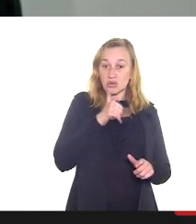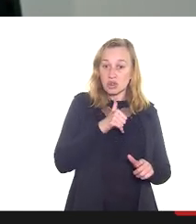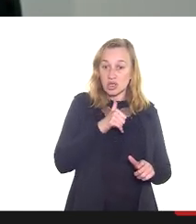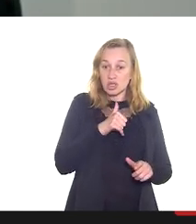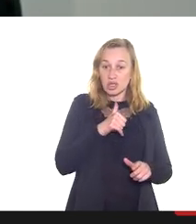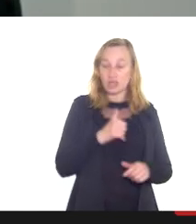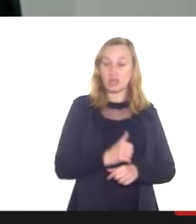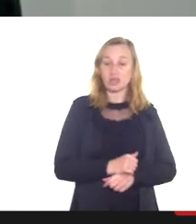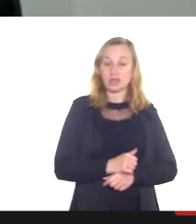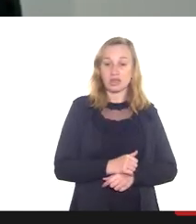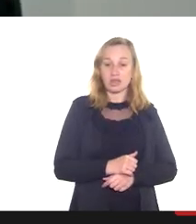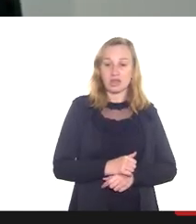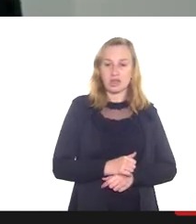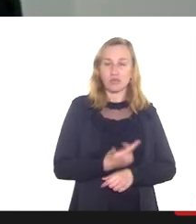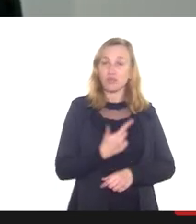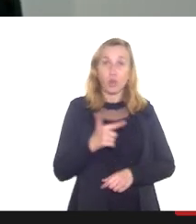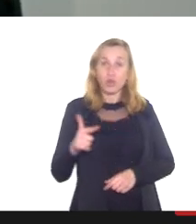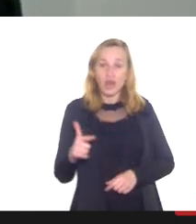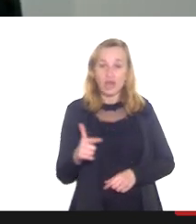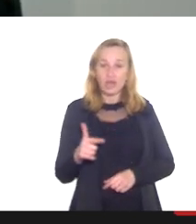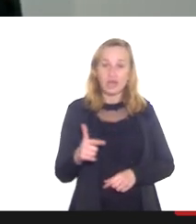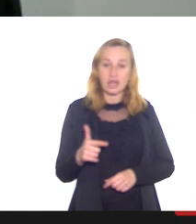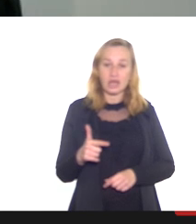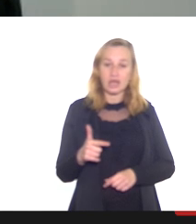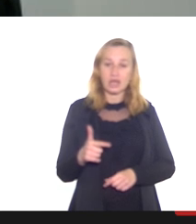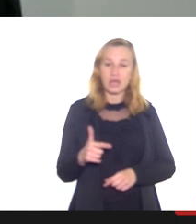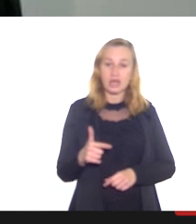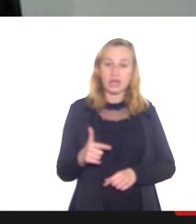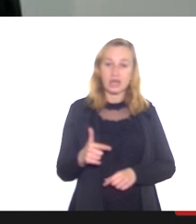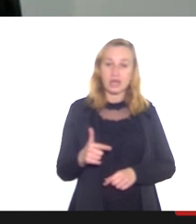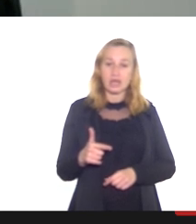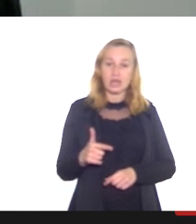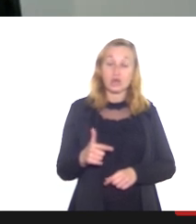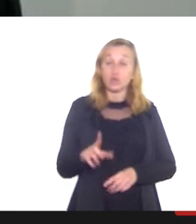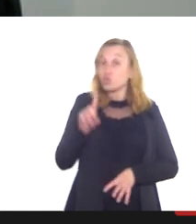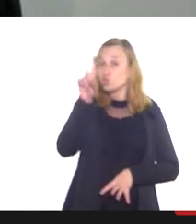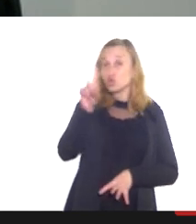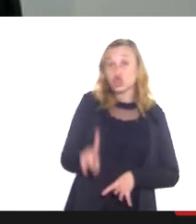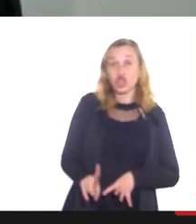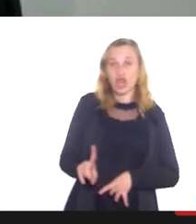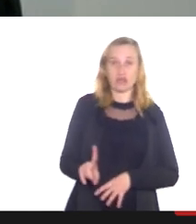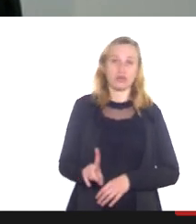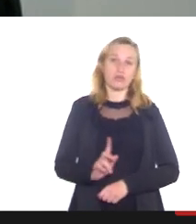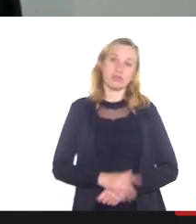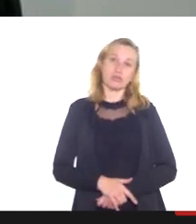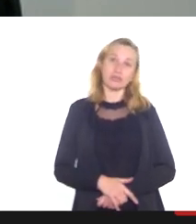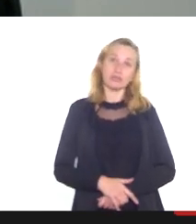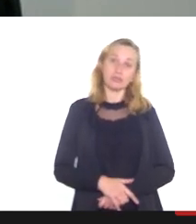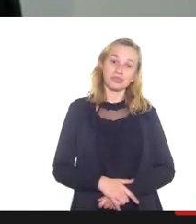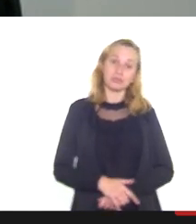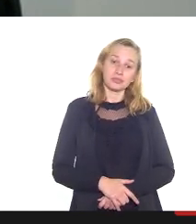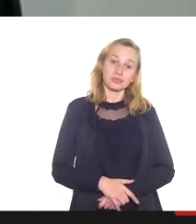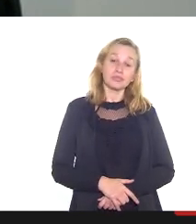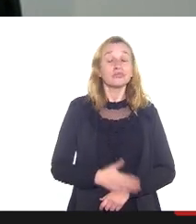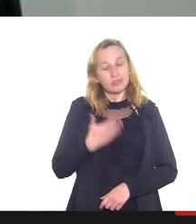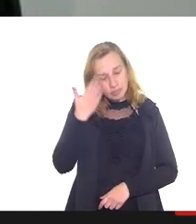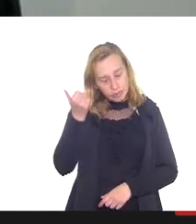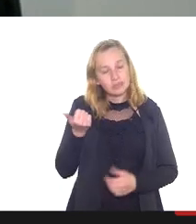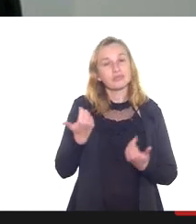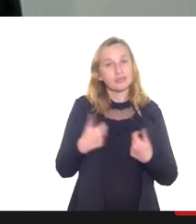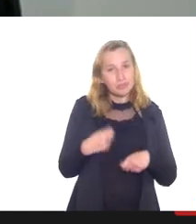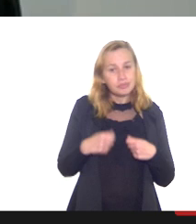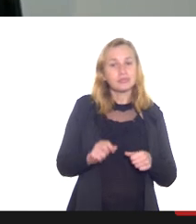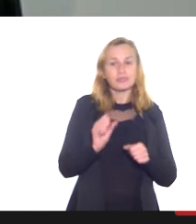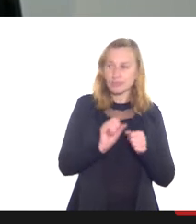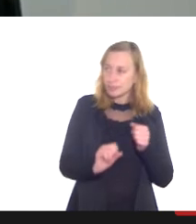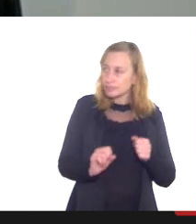medidas, elas não têm esse direito garantido. Porque nós sabemos que precisa se